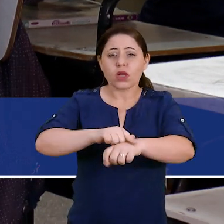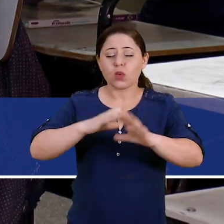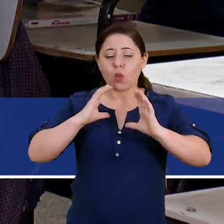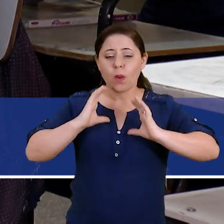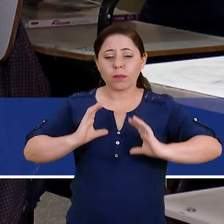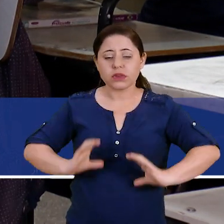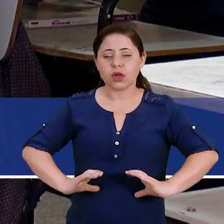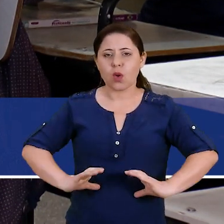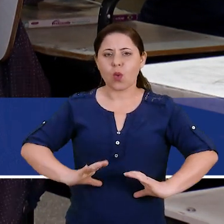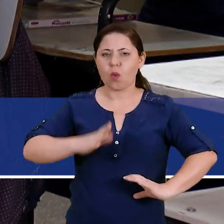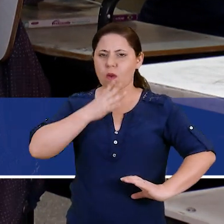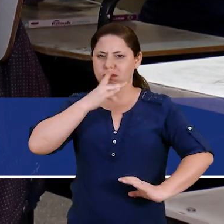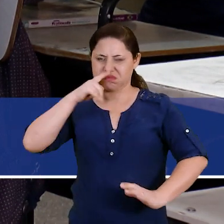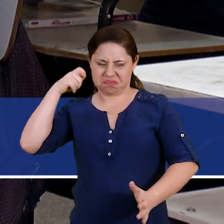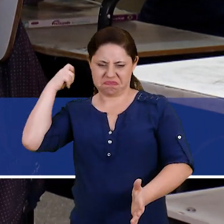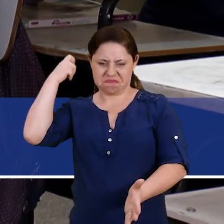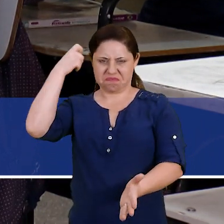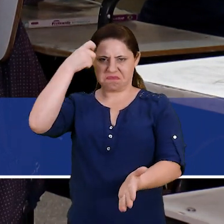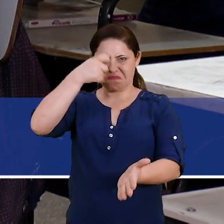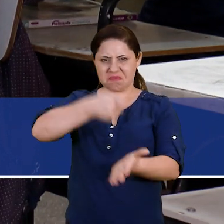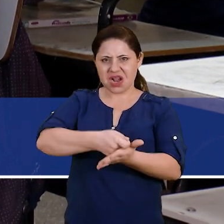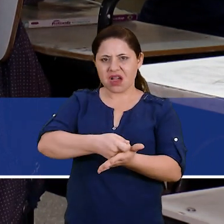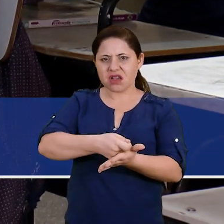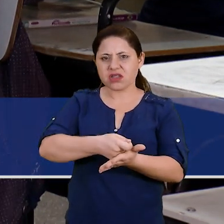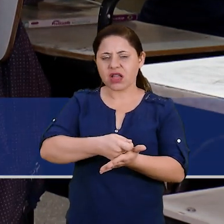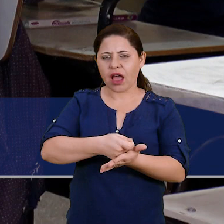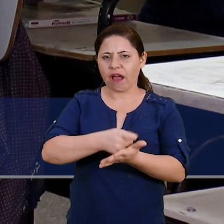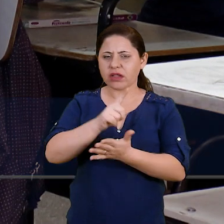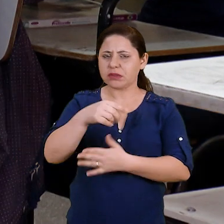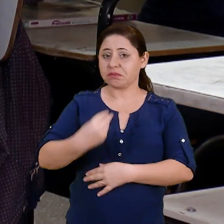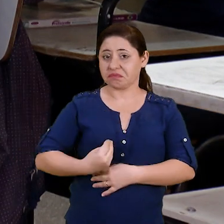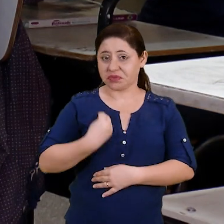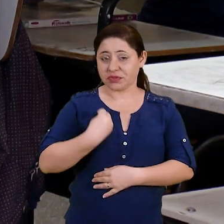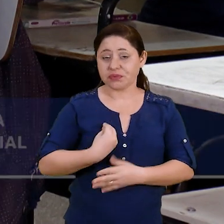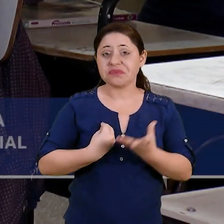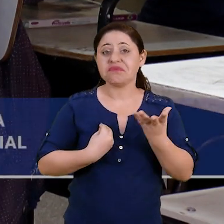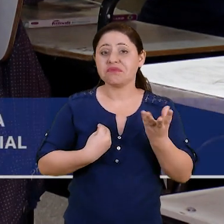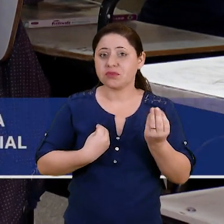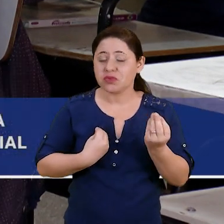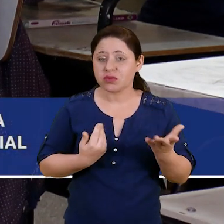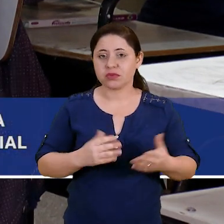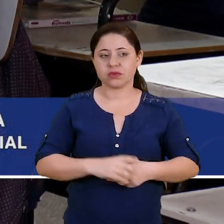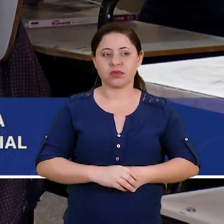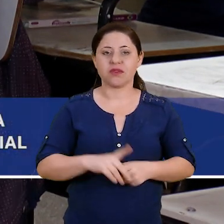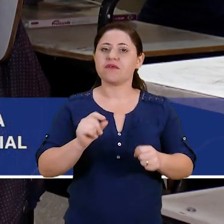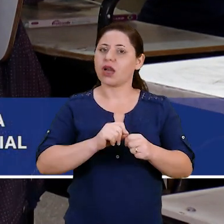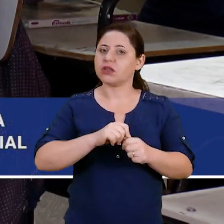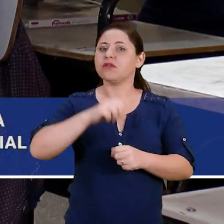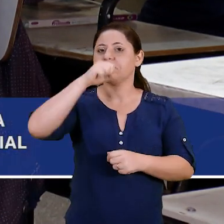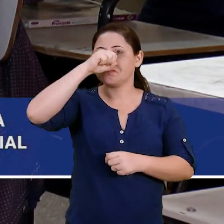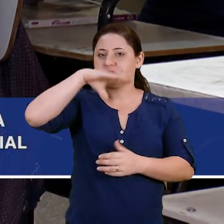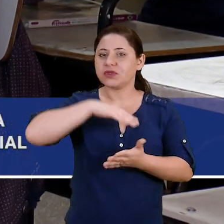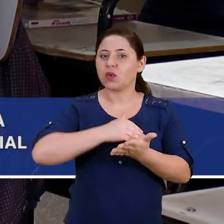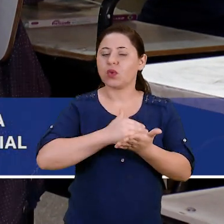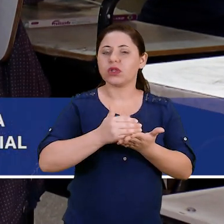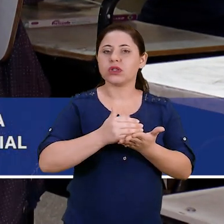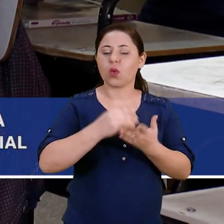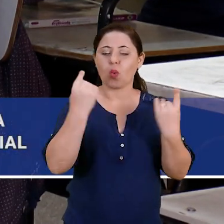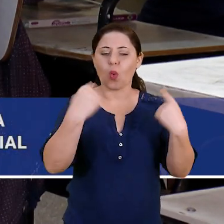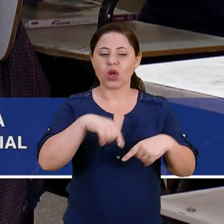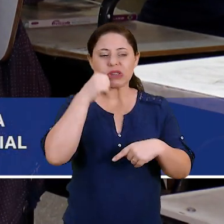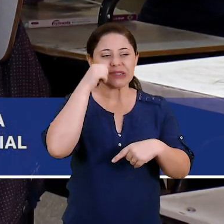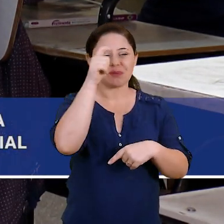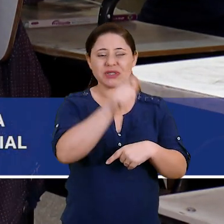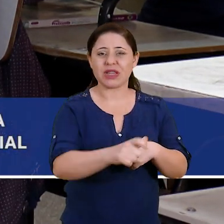ter uma mudança de atitude, né? O machismo é uma coisa assim muito presente e